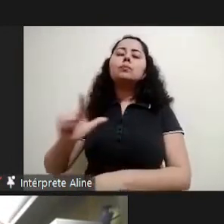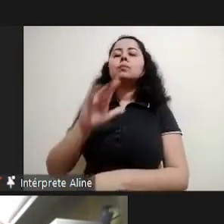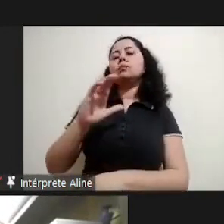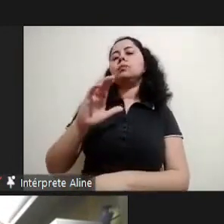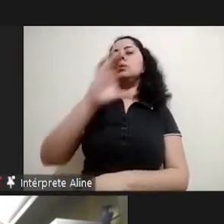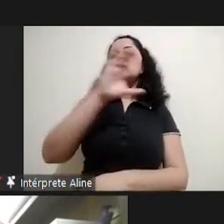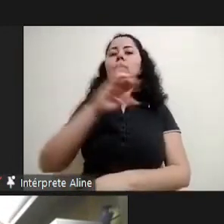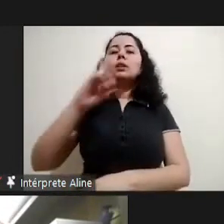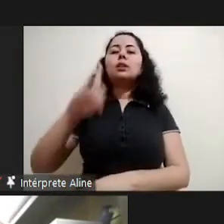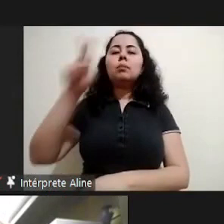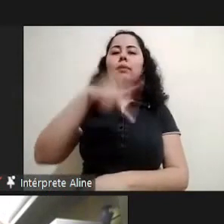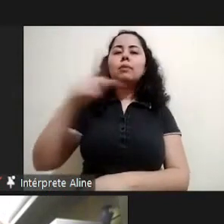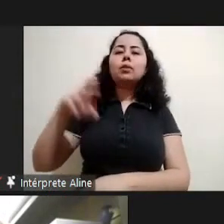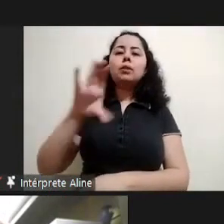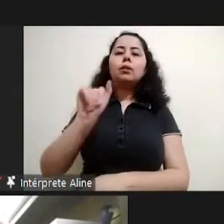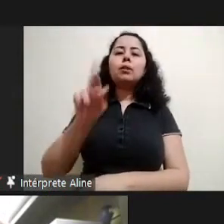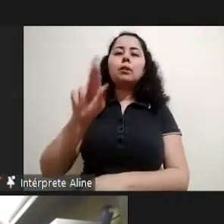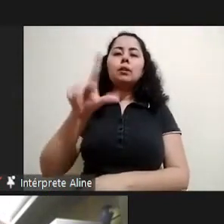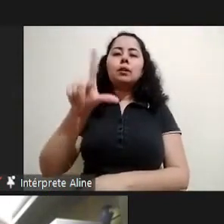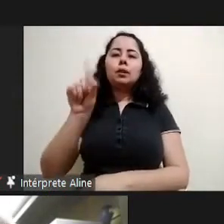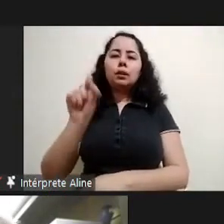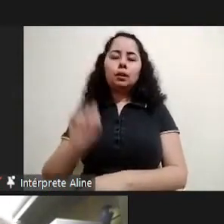de forma brilhante, o encerra.